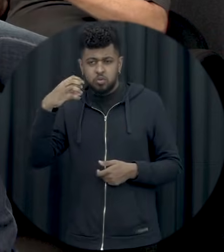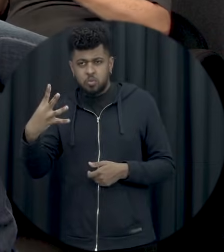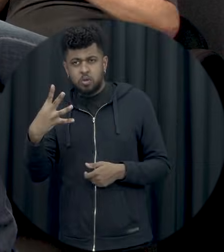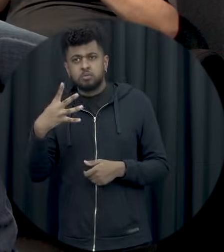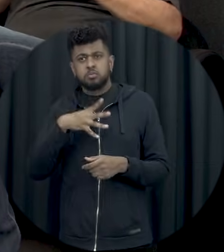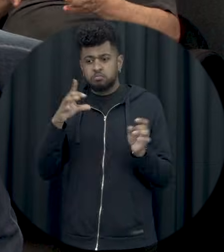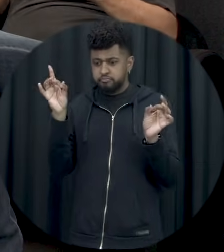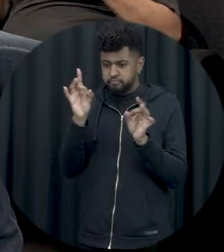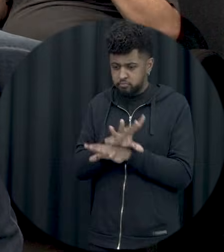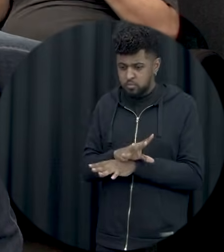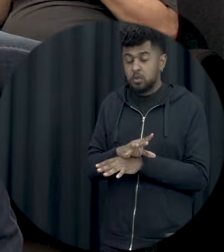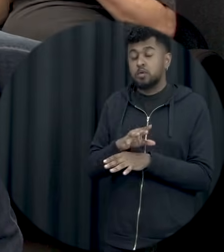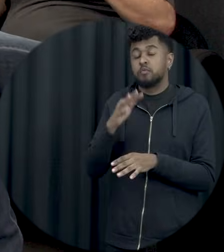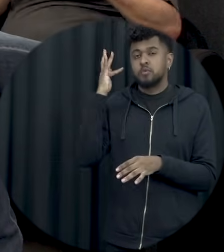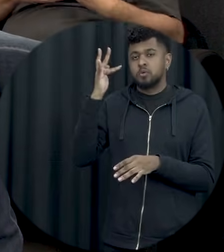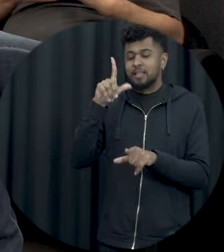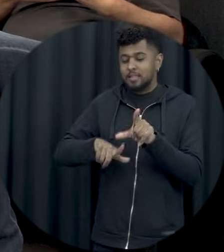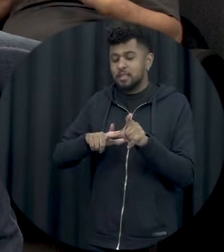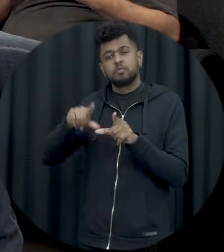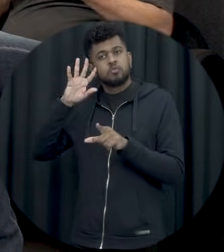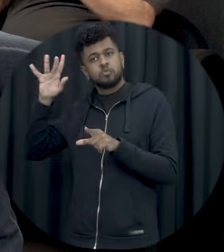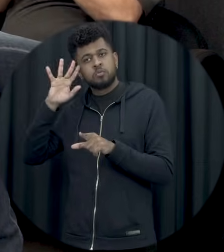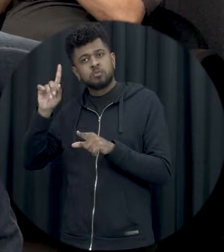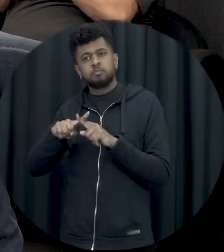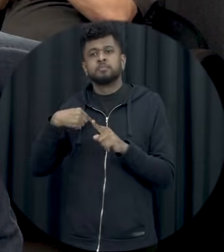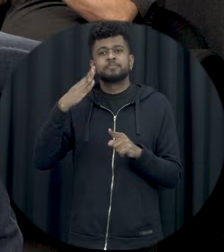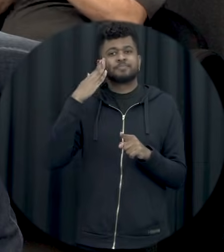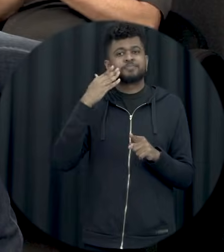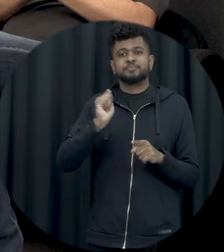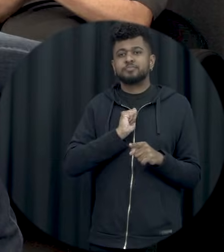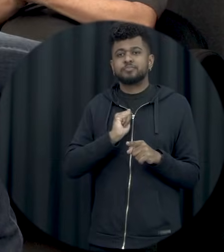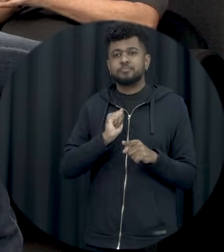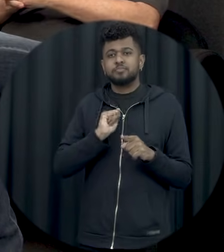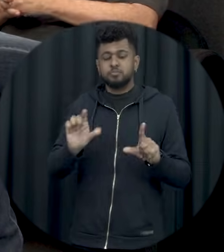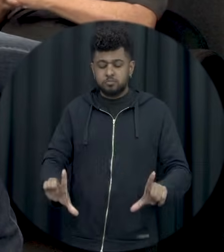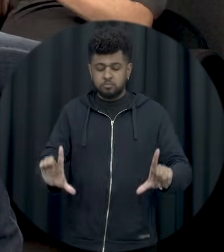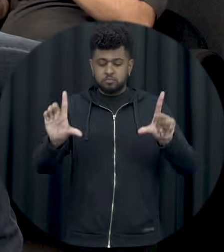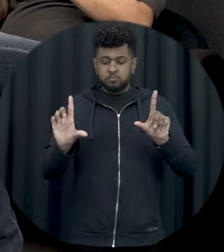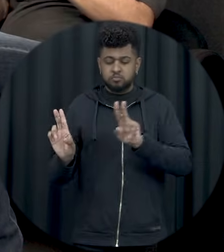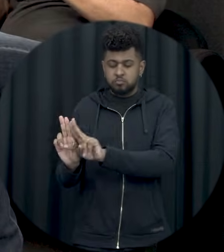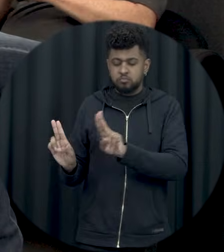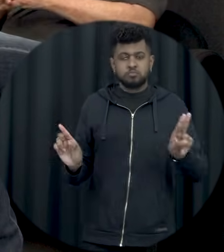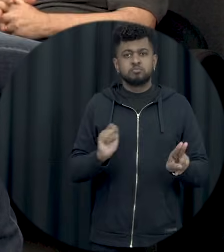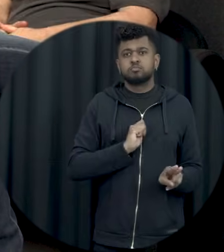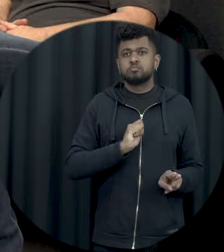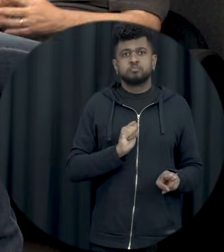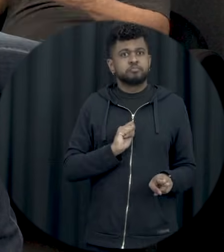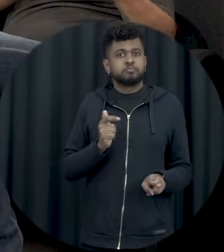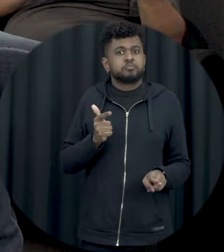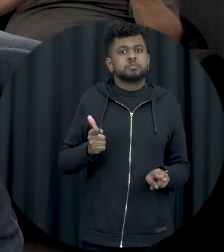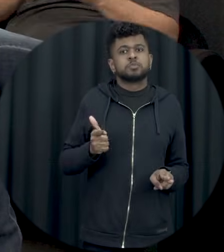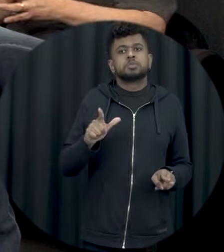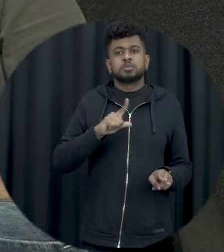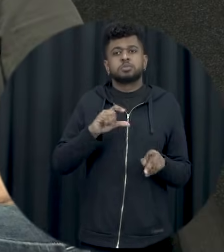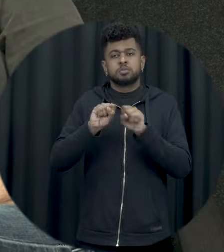graduado em letras de filosofia, mas eu sabia que era antropólogo, nem no diploma está escrito antropólogo, né? Isso é uma coisa bem peculiar do